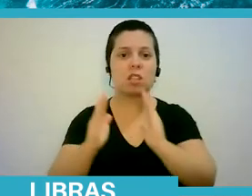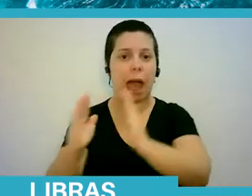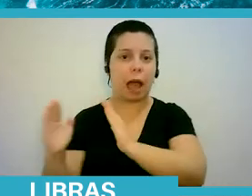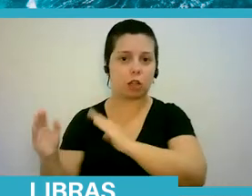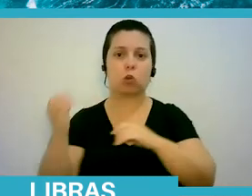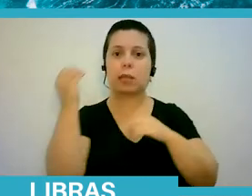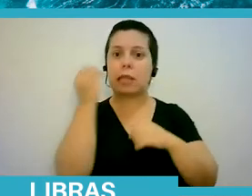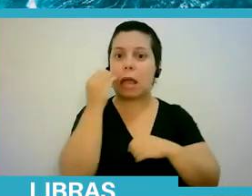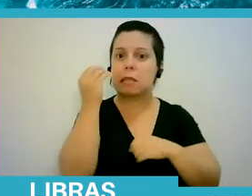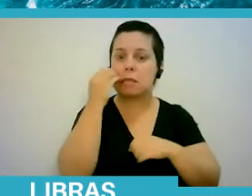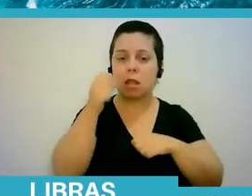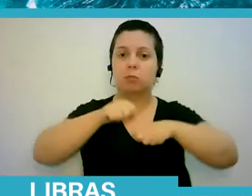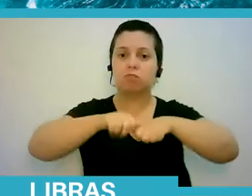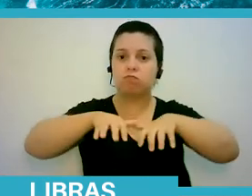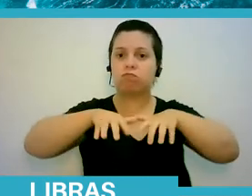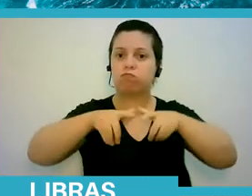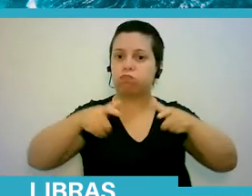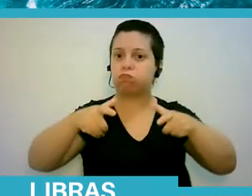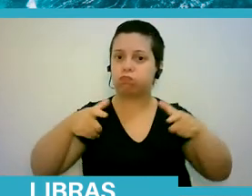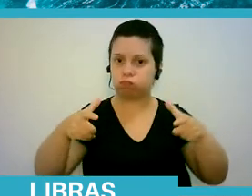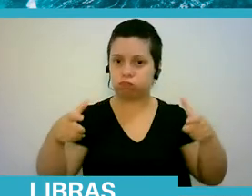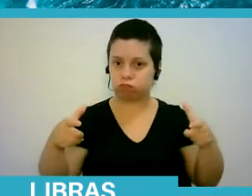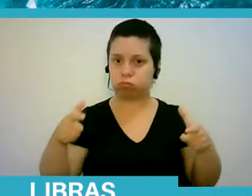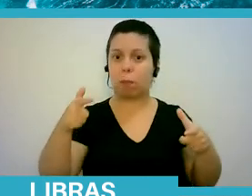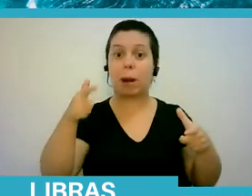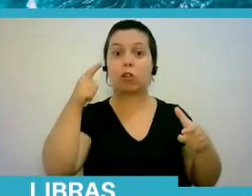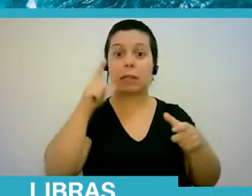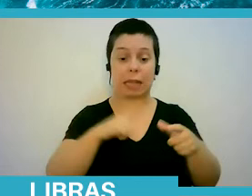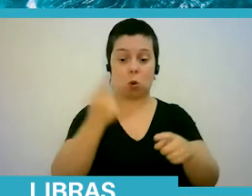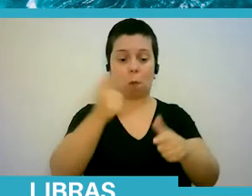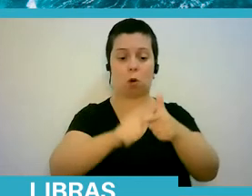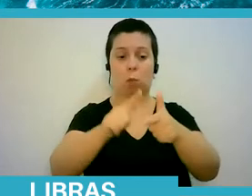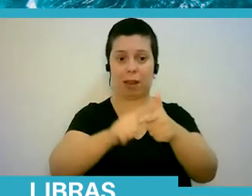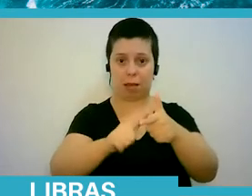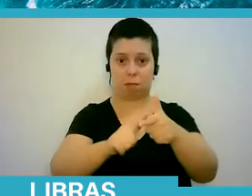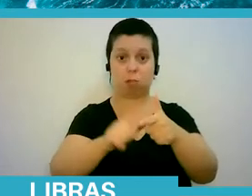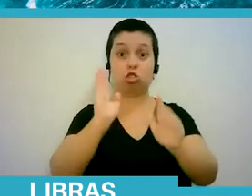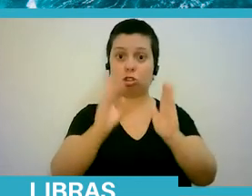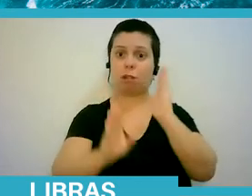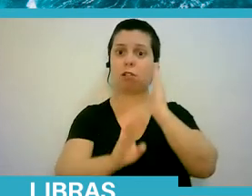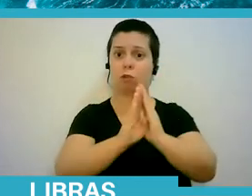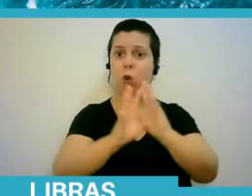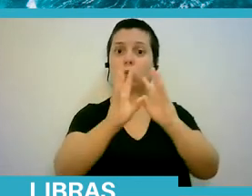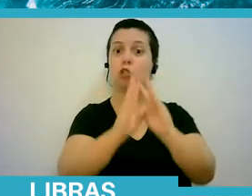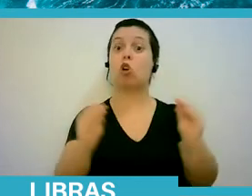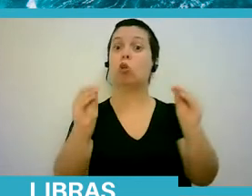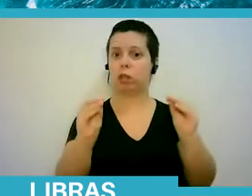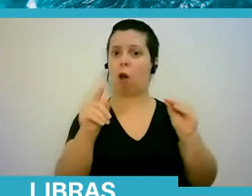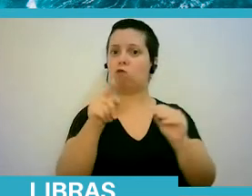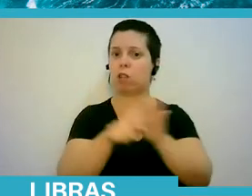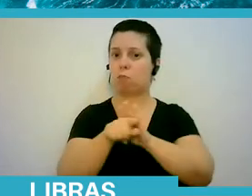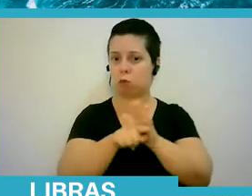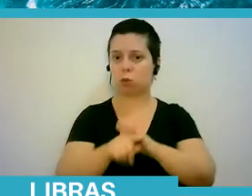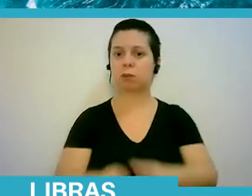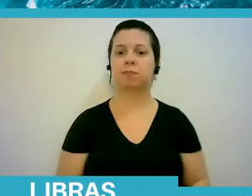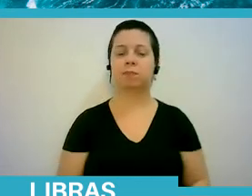escalar aquela sua ideia rumo à solução daquele problema que provavelmente foi identificado, e depois você cai num momento que